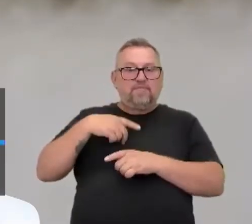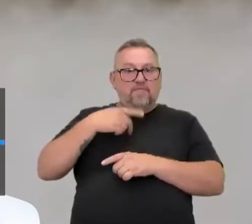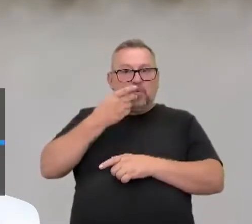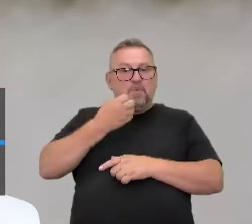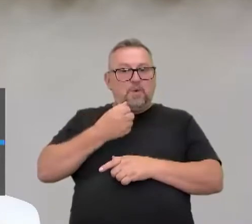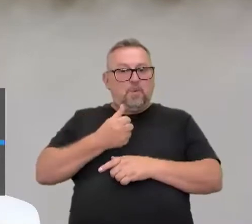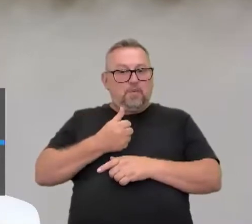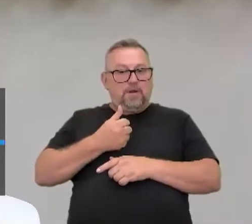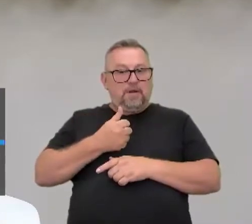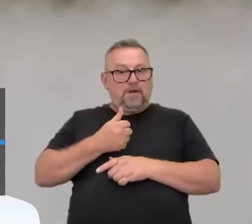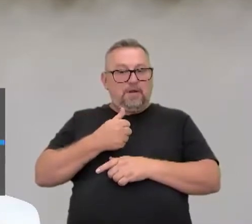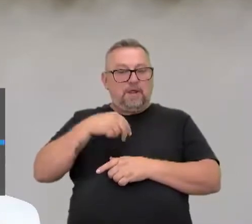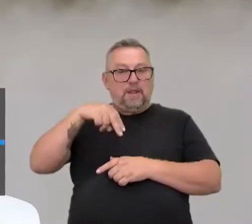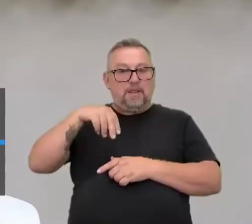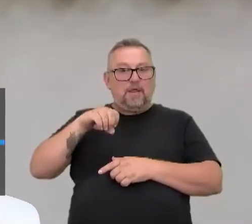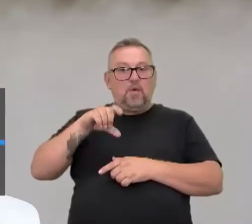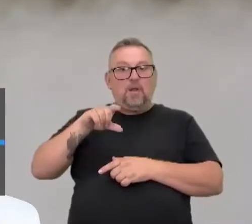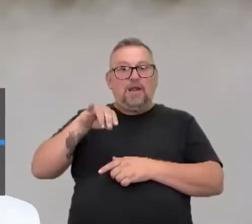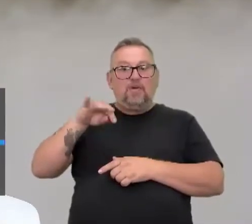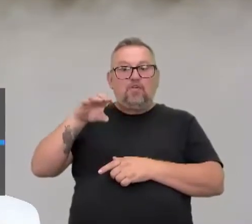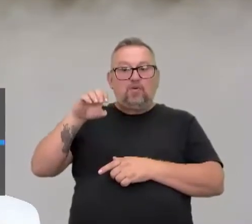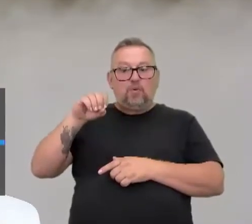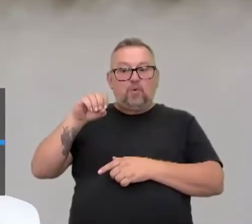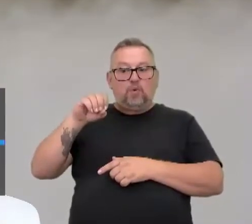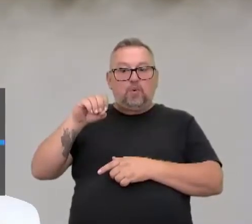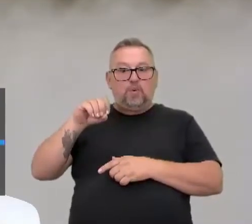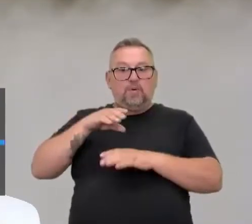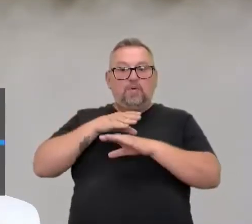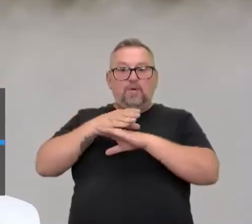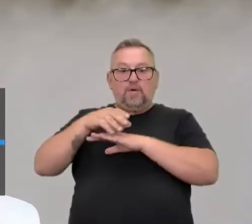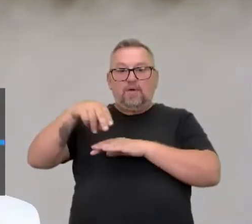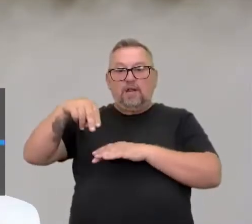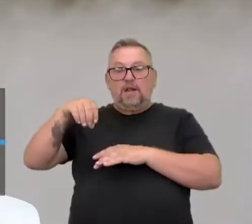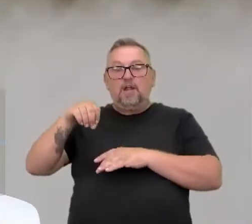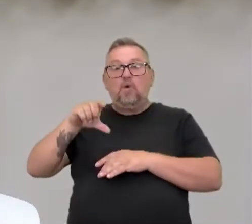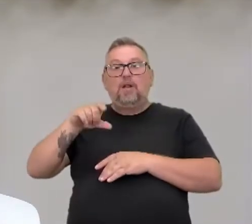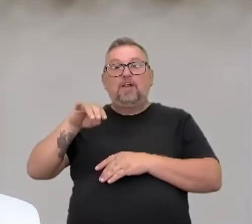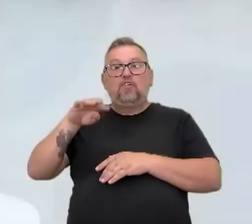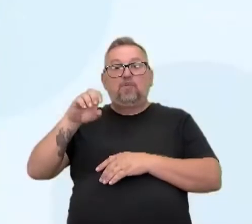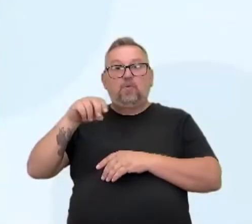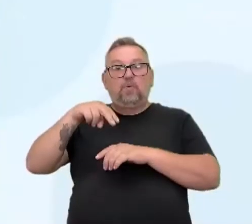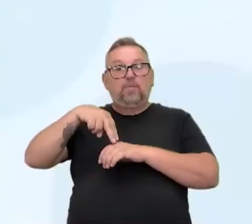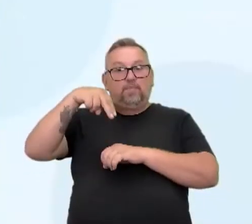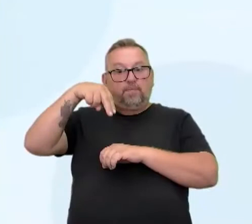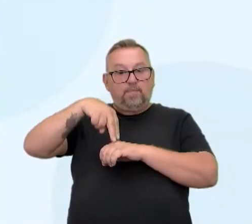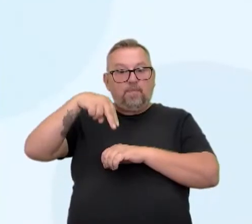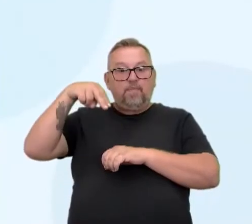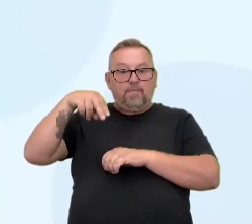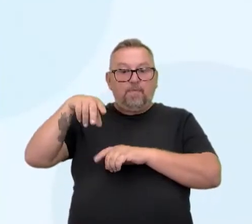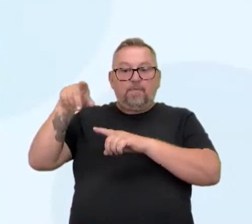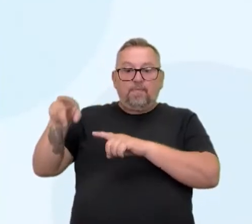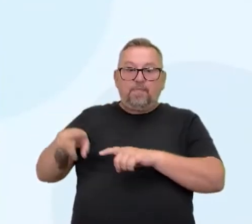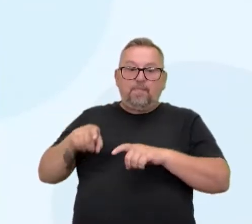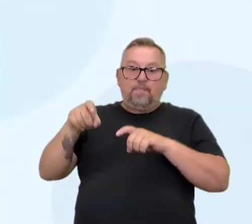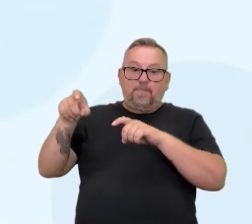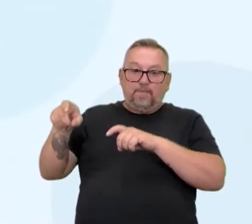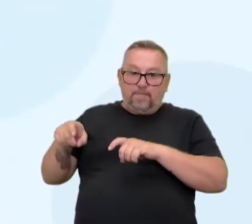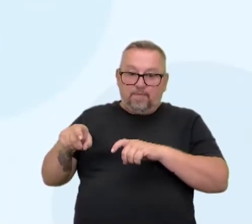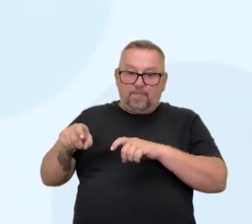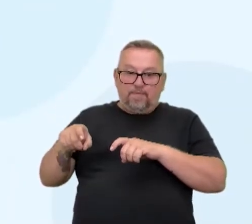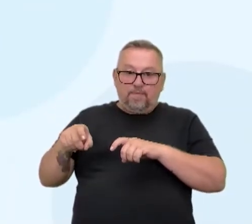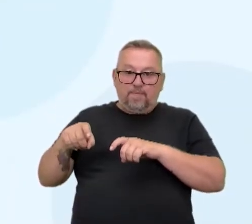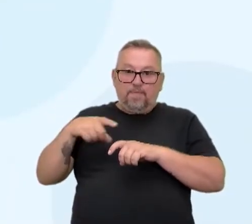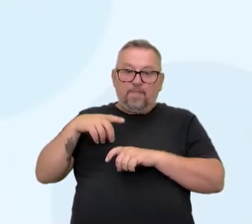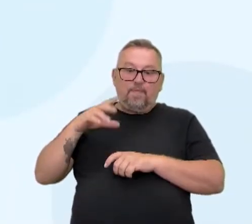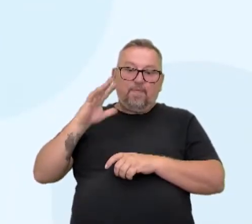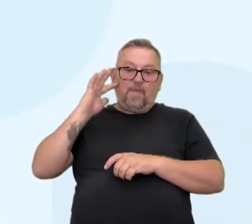bem aí a questão do Neolítico, né? Quando a gente vai aí para a questão do Neolítico, aí com a agricultura se